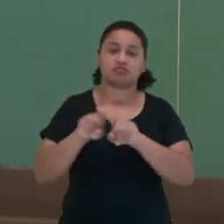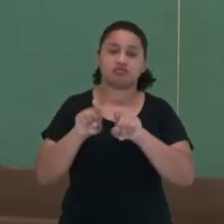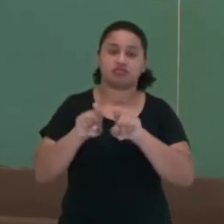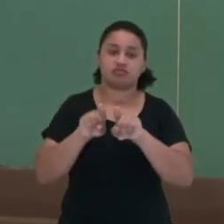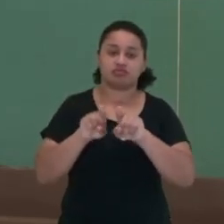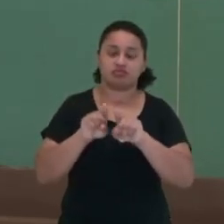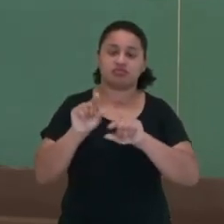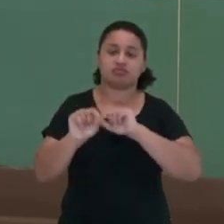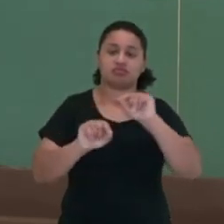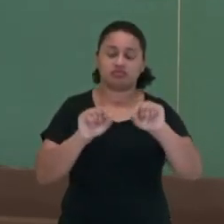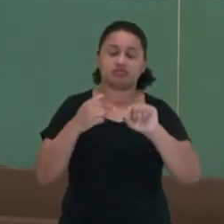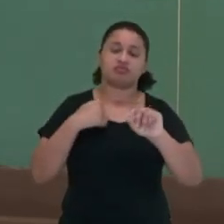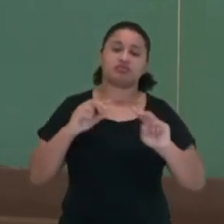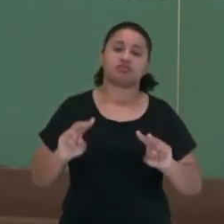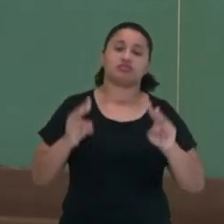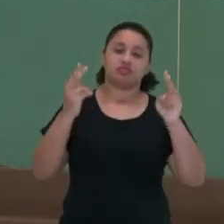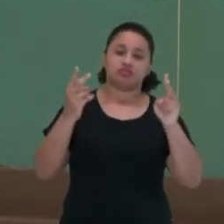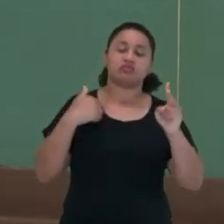de produção,